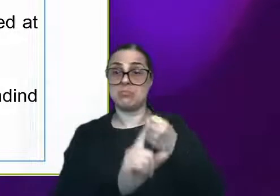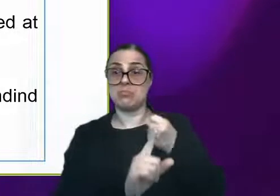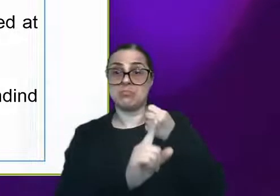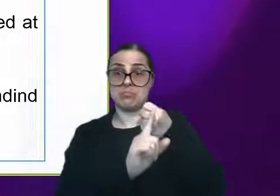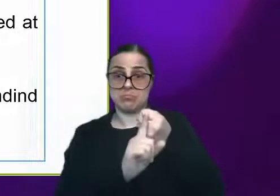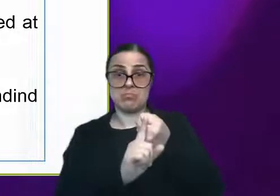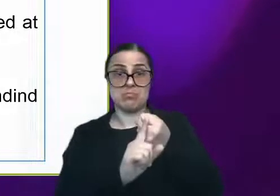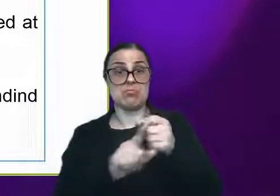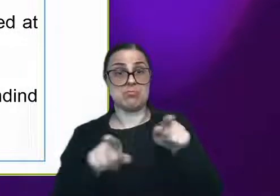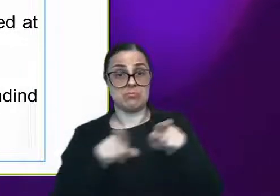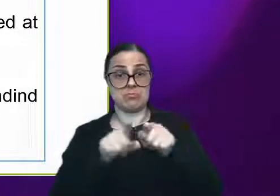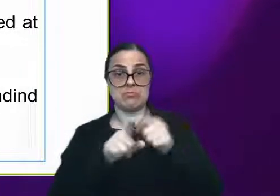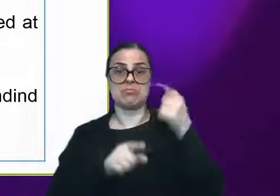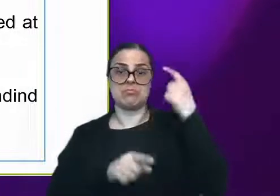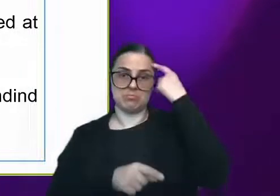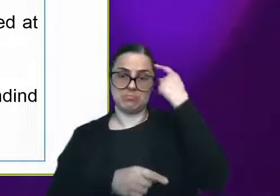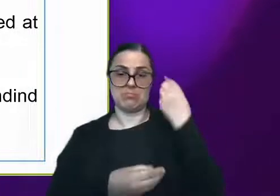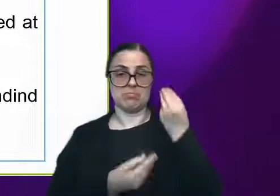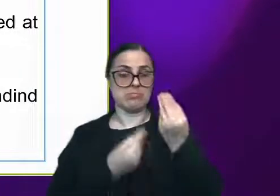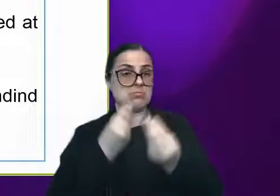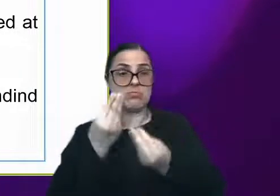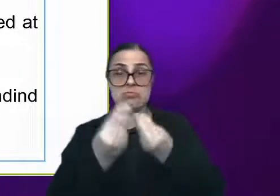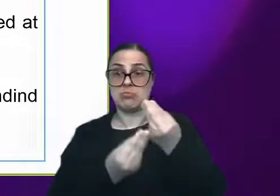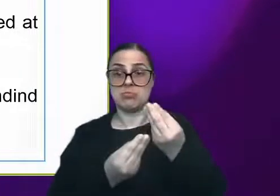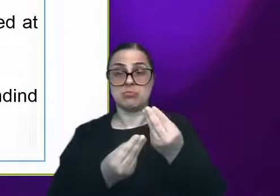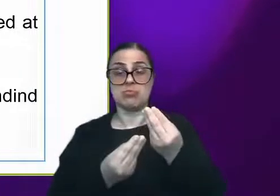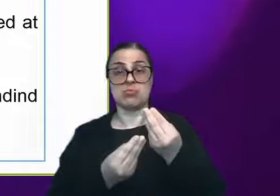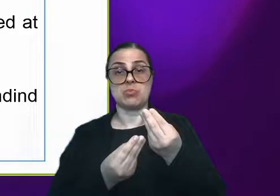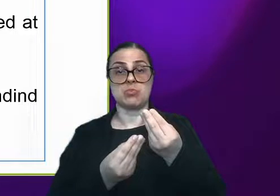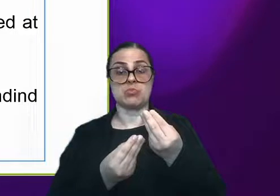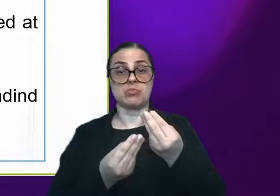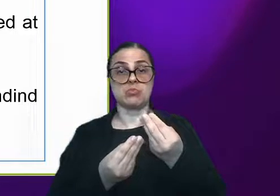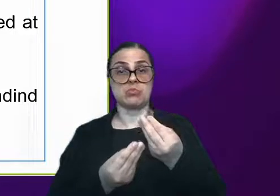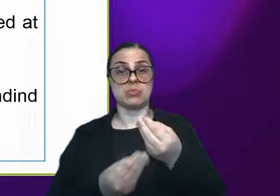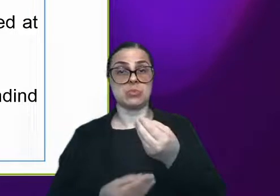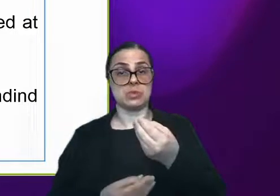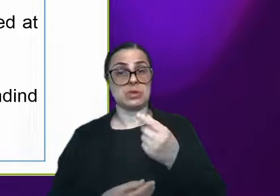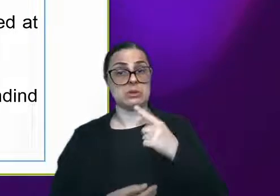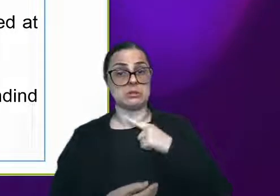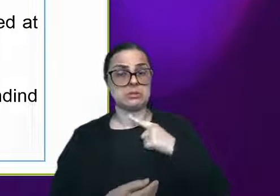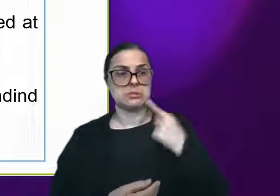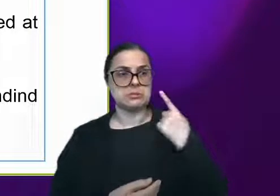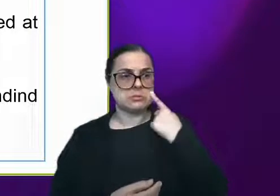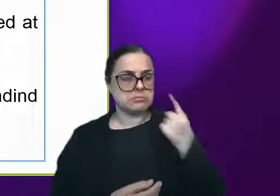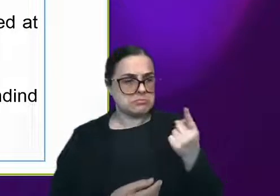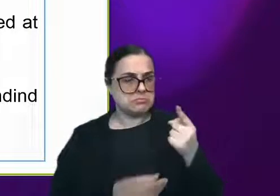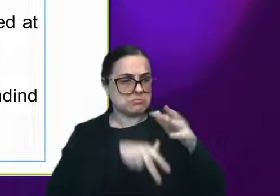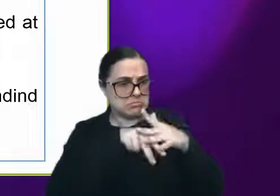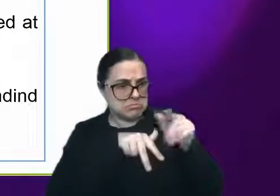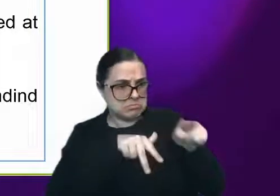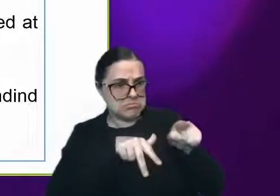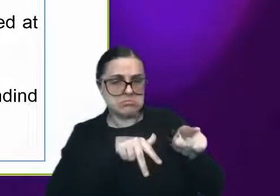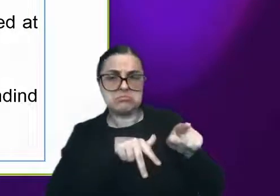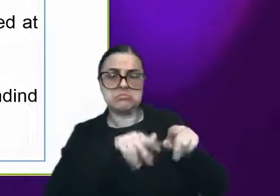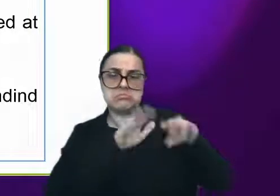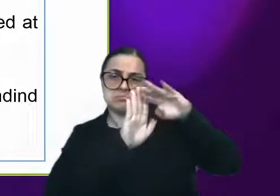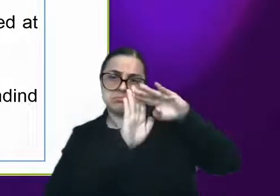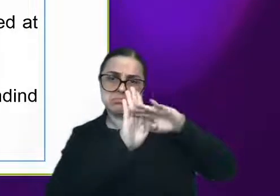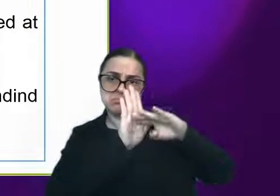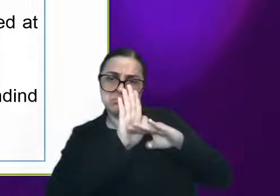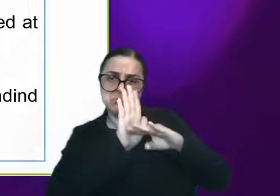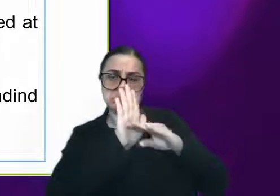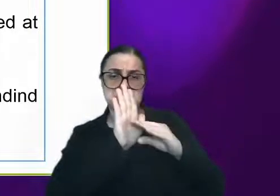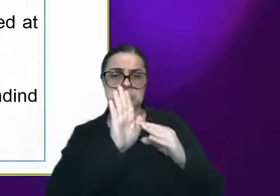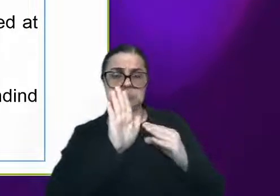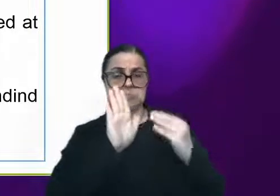multitarget. Que significa isso? Pensar um estudo dinâmico e pensar que nesse momento, quando nós